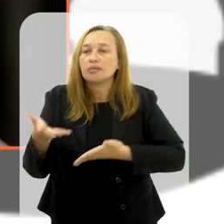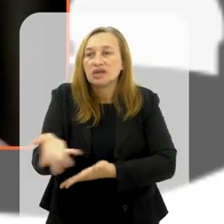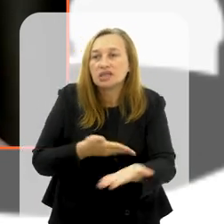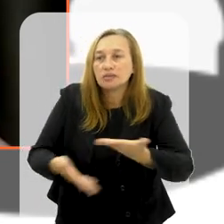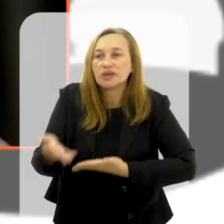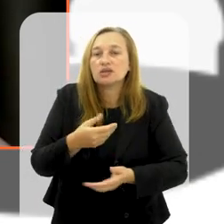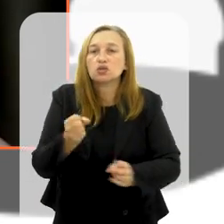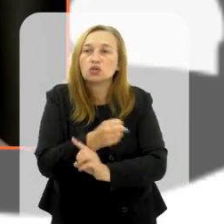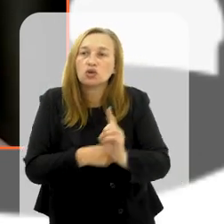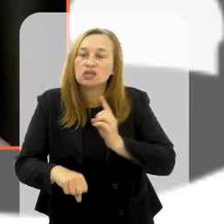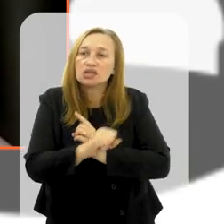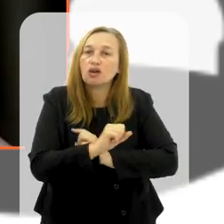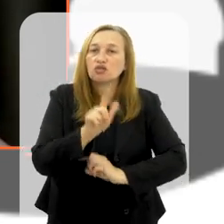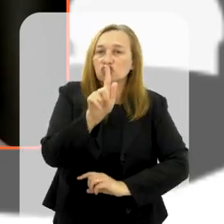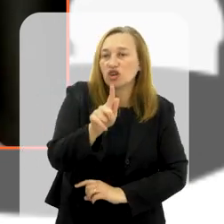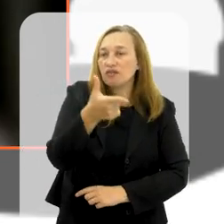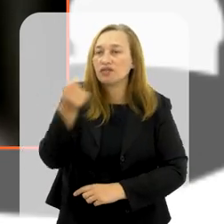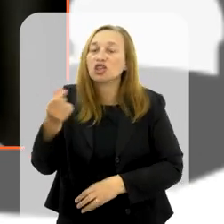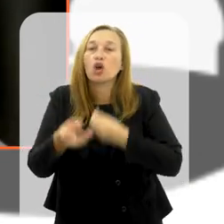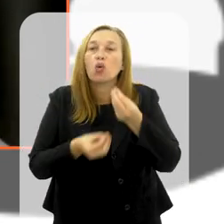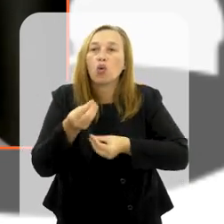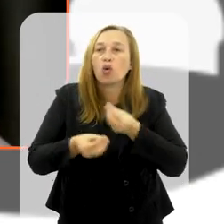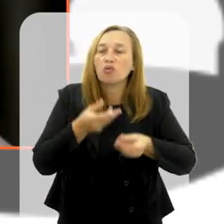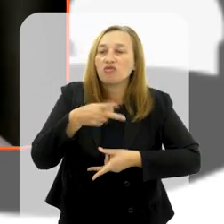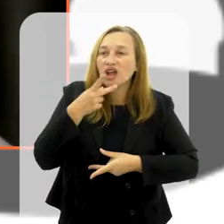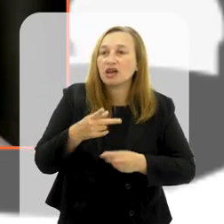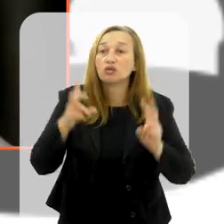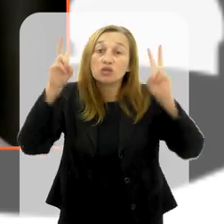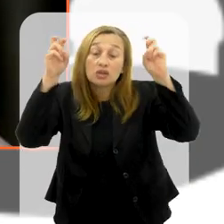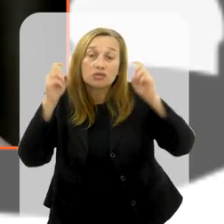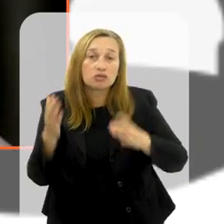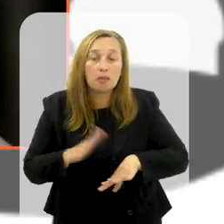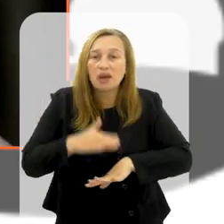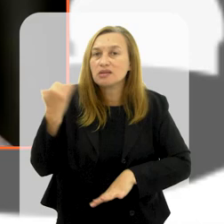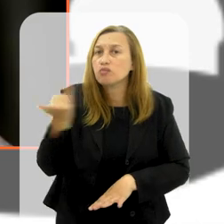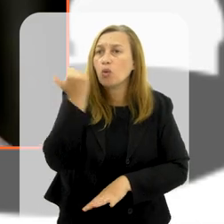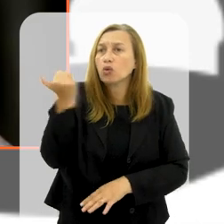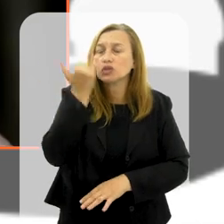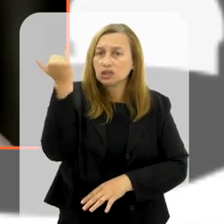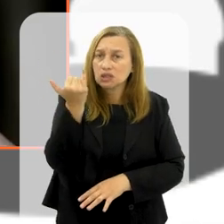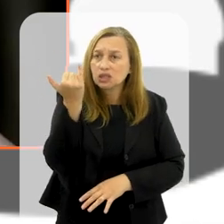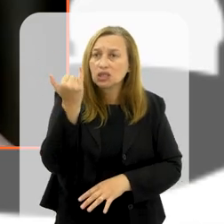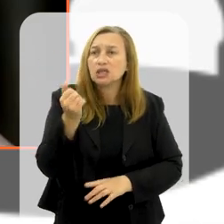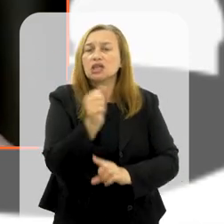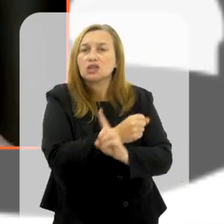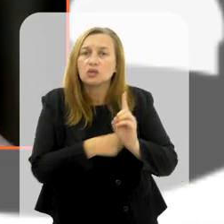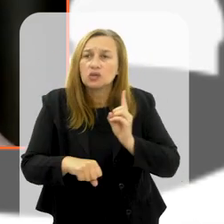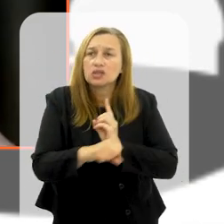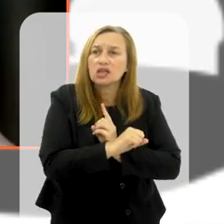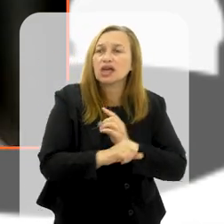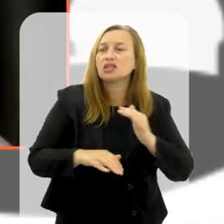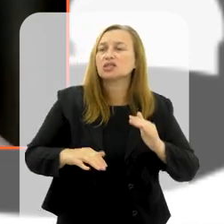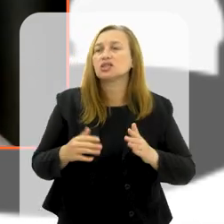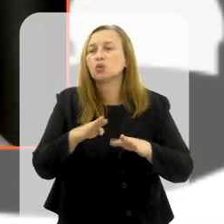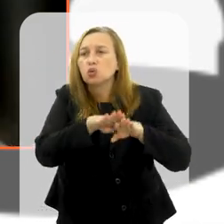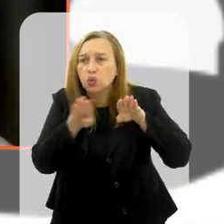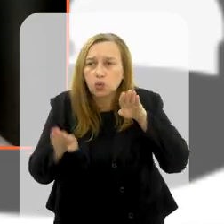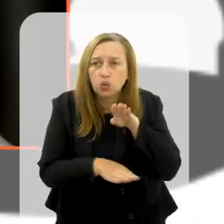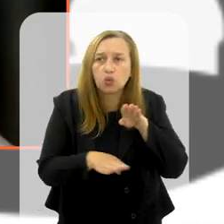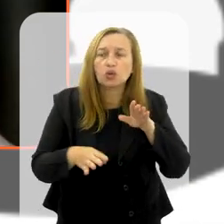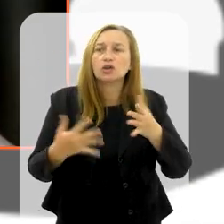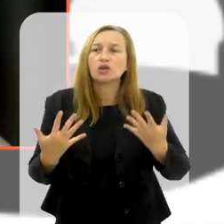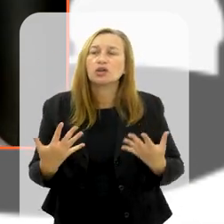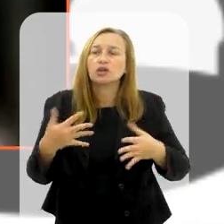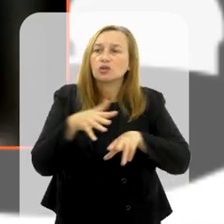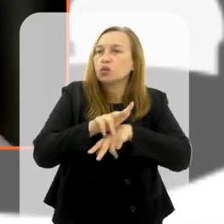participação social no G20, como levar, né, as questões que são mais importantes em termos de sociedade,